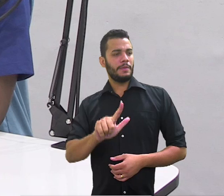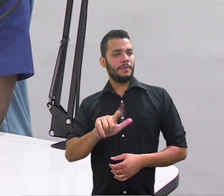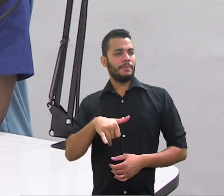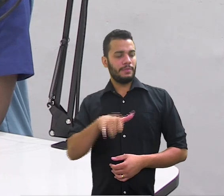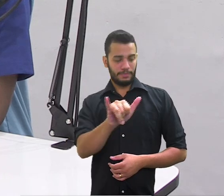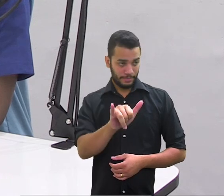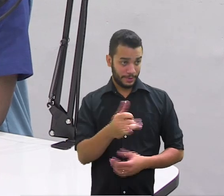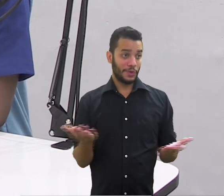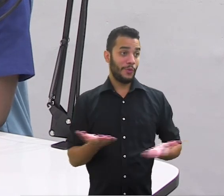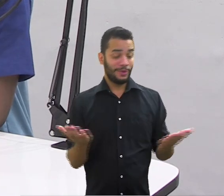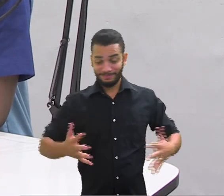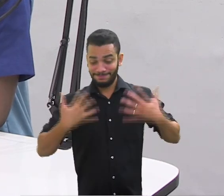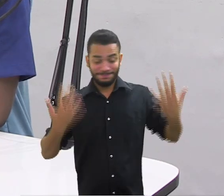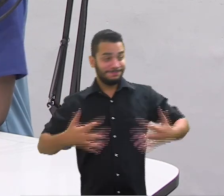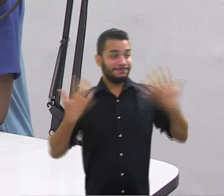estar